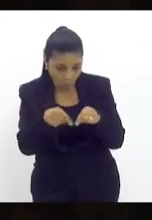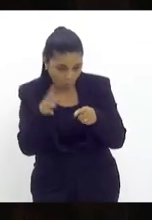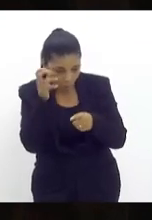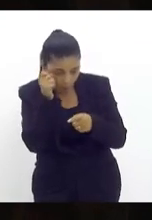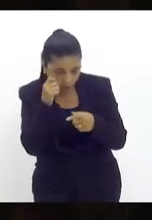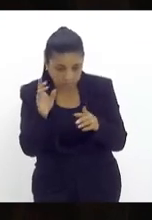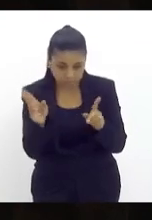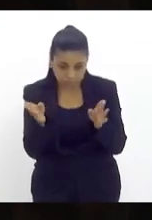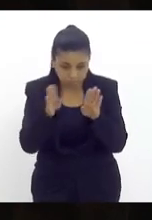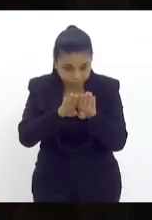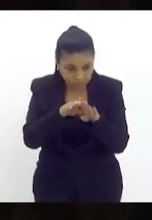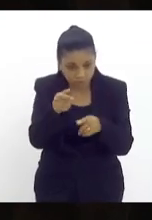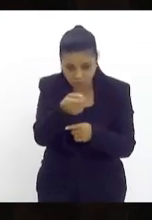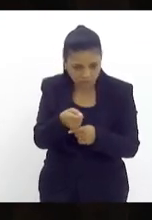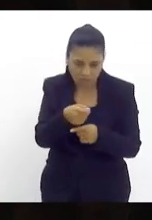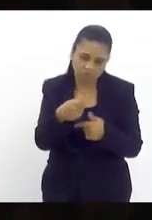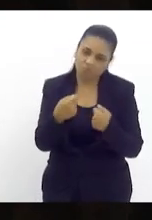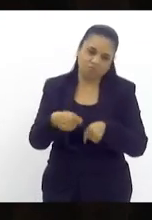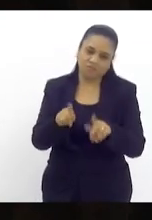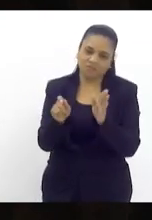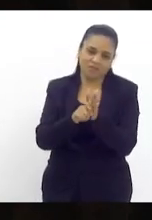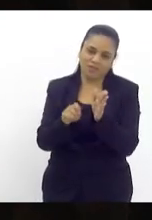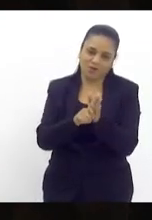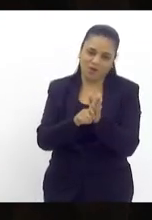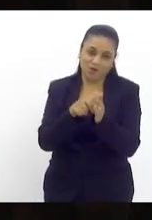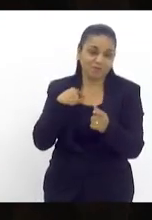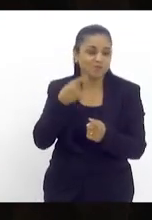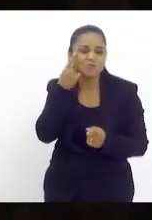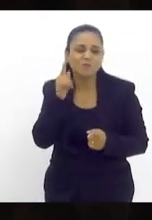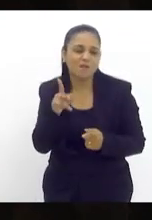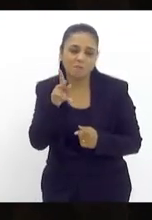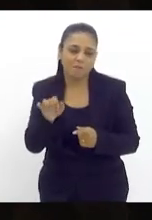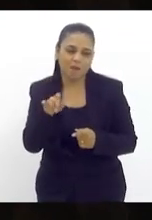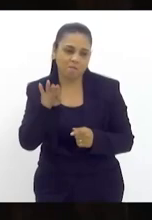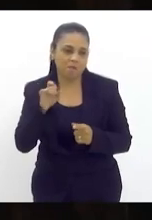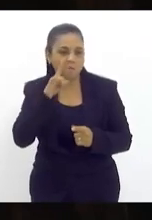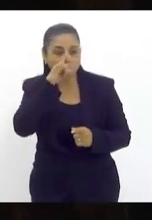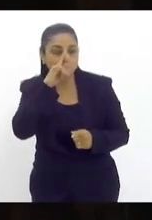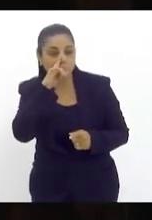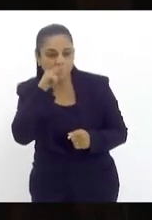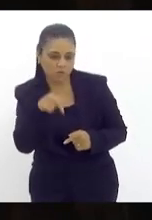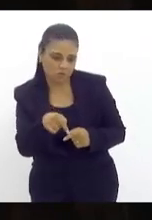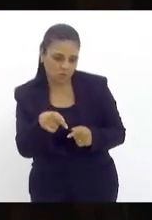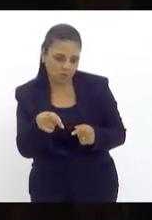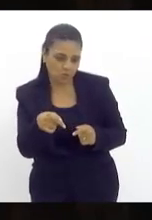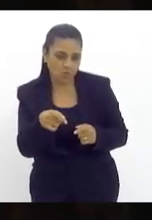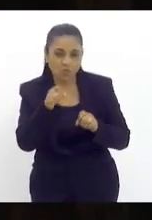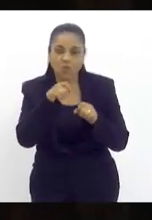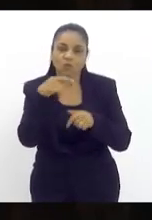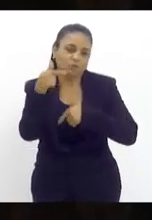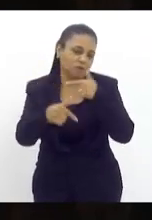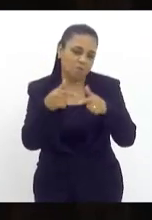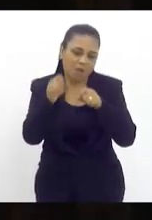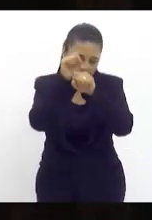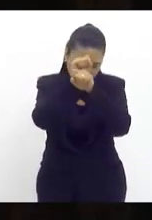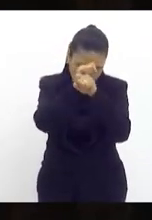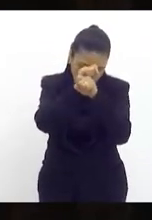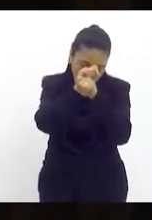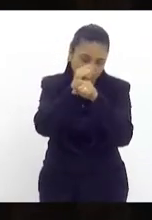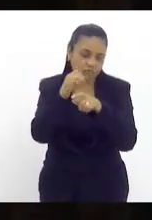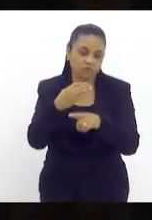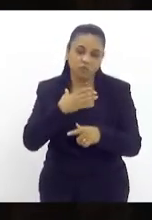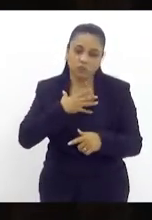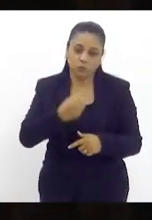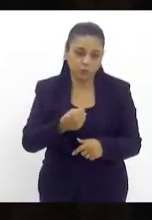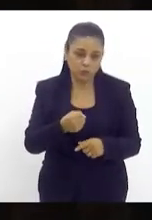celular. Tu não precisa de droga. Né? Porque os pais não sabem dos nudes, não sabem do trabalho escravo, não sabem do